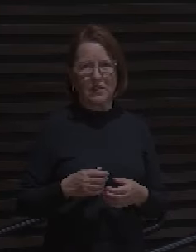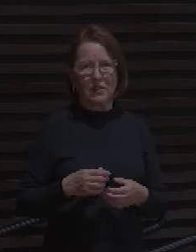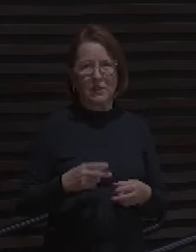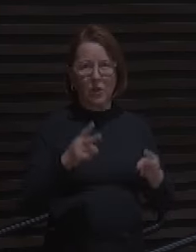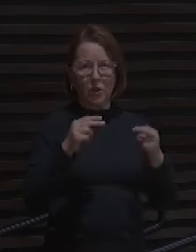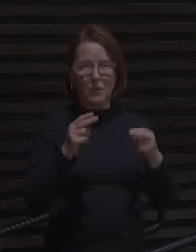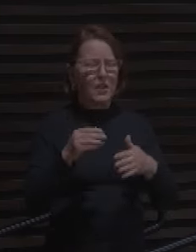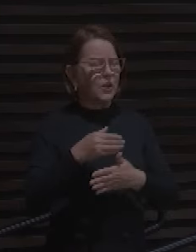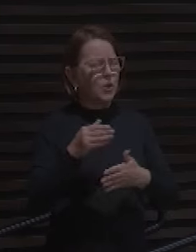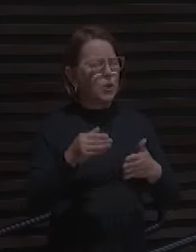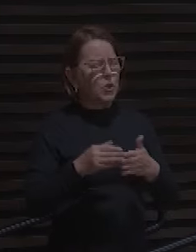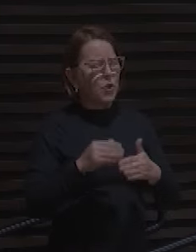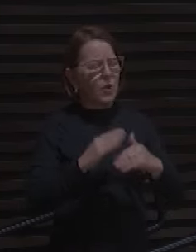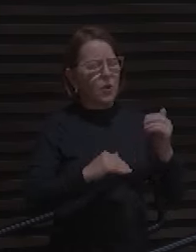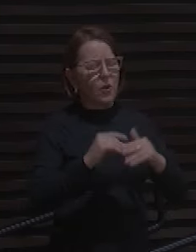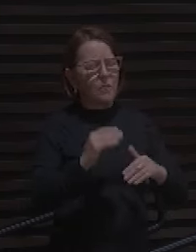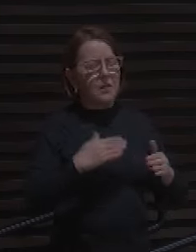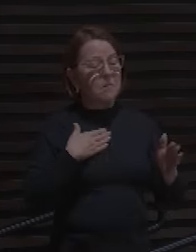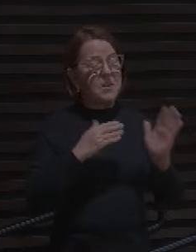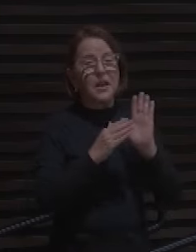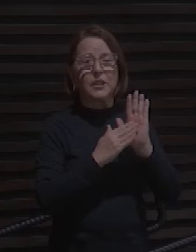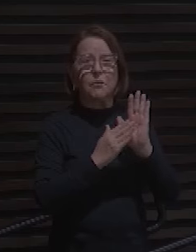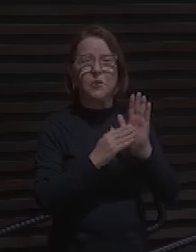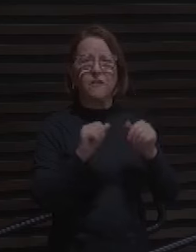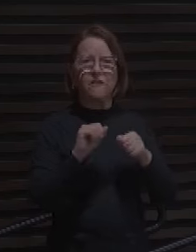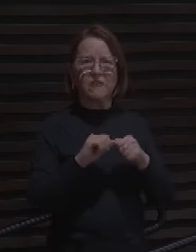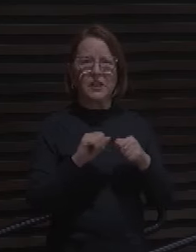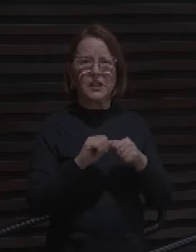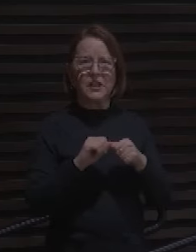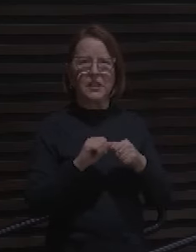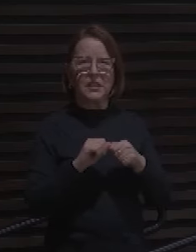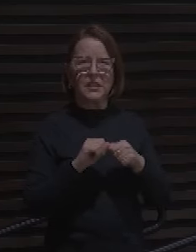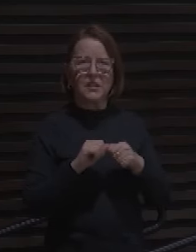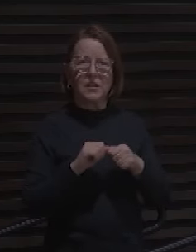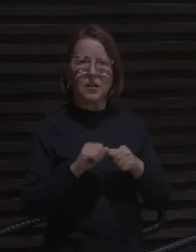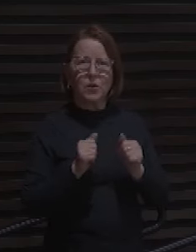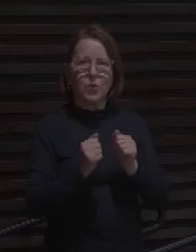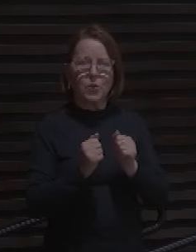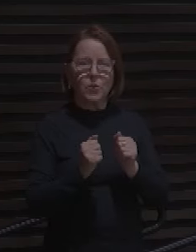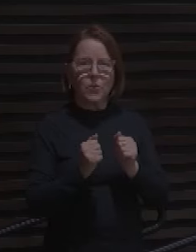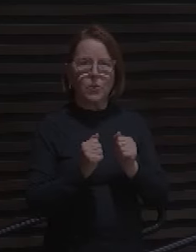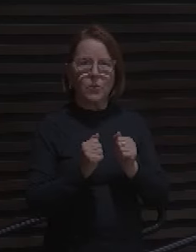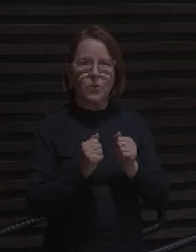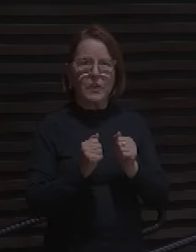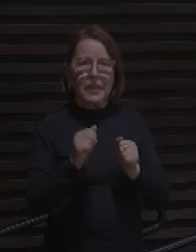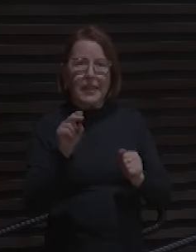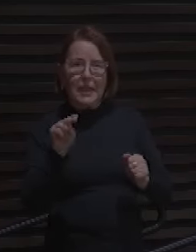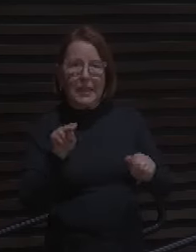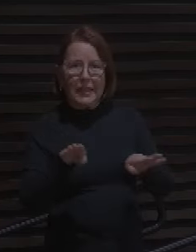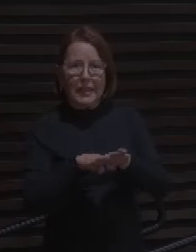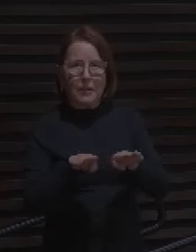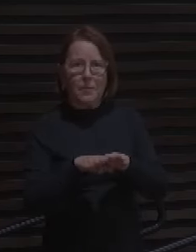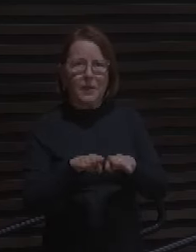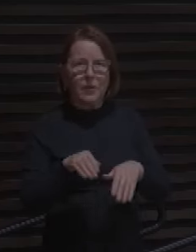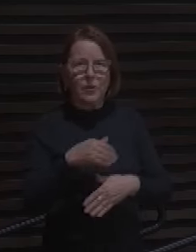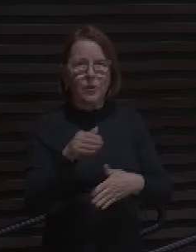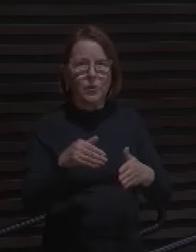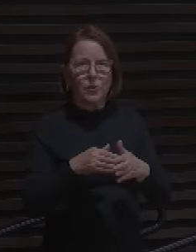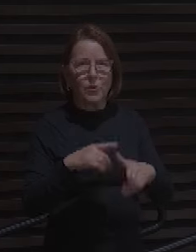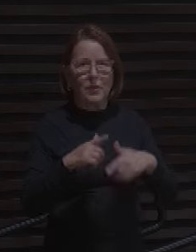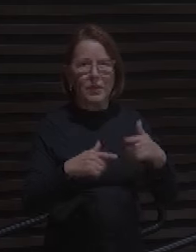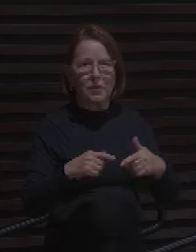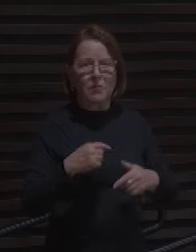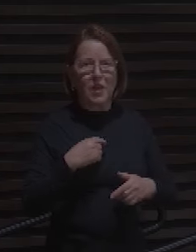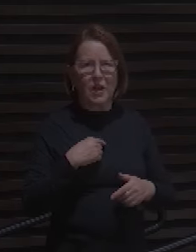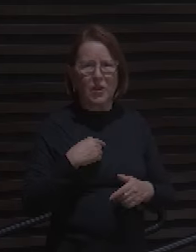mãos, como também o trabalho que eu com fadigas havia feito, e eis que tudo era vaidade